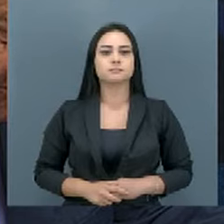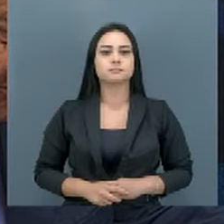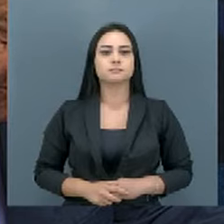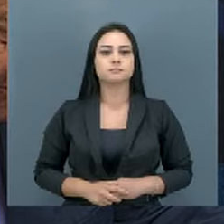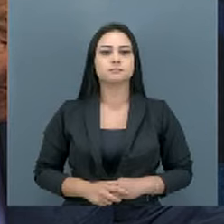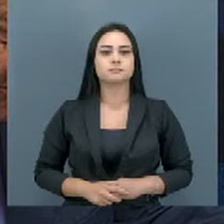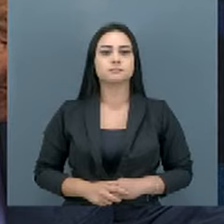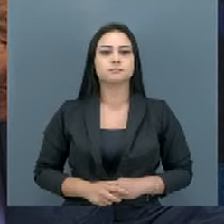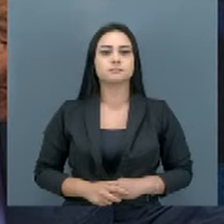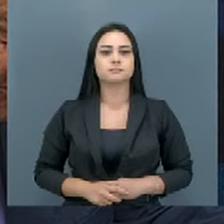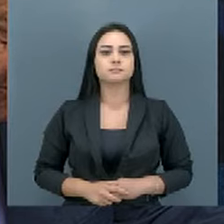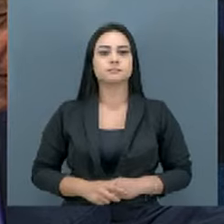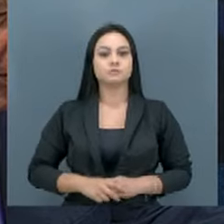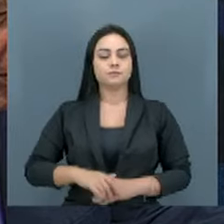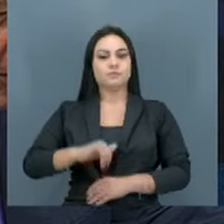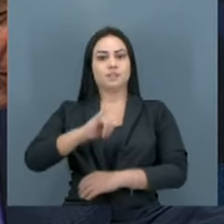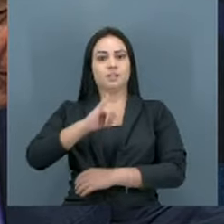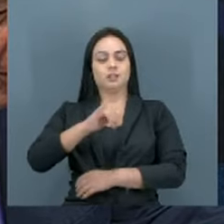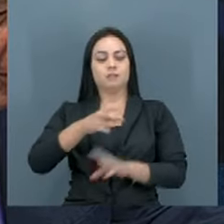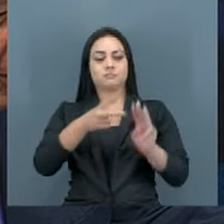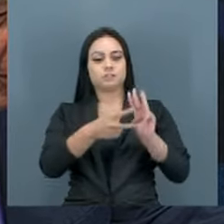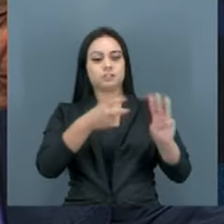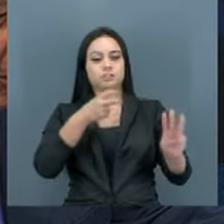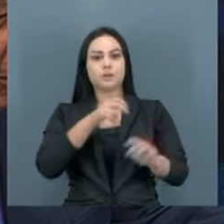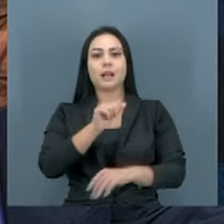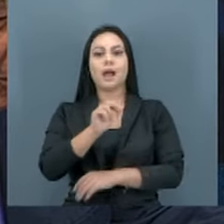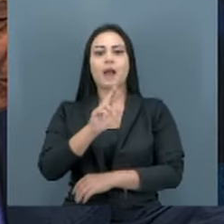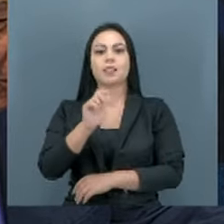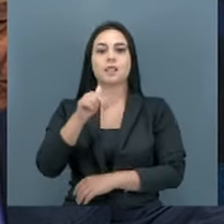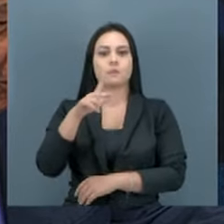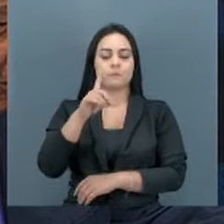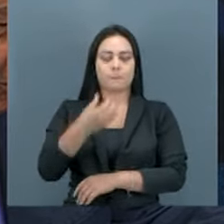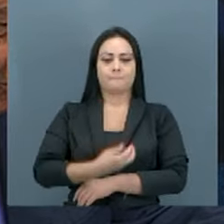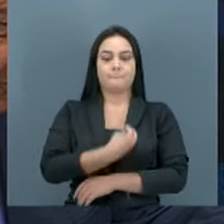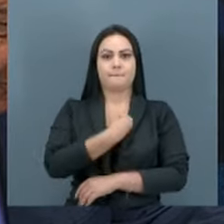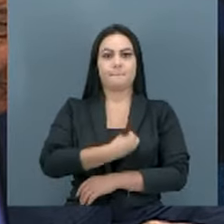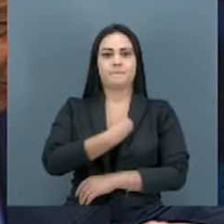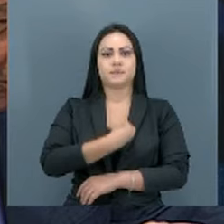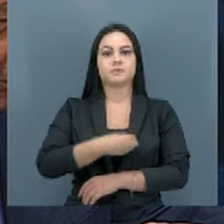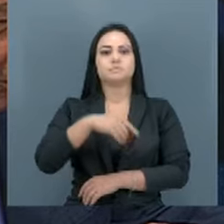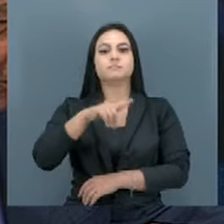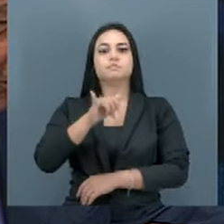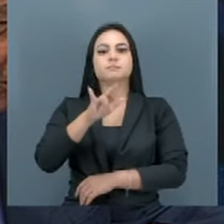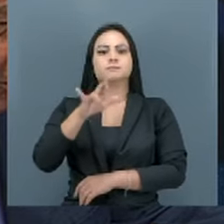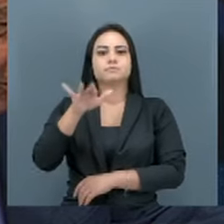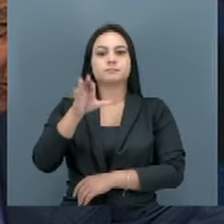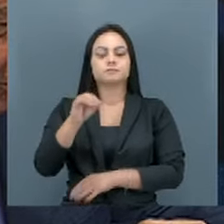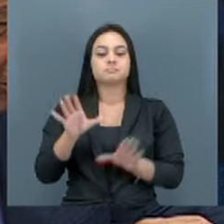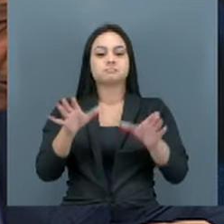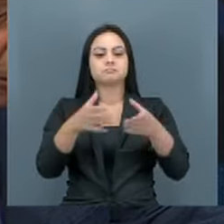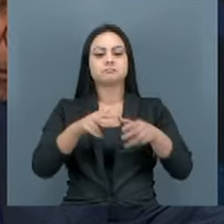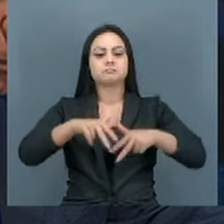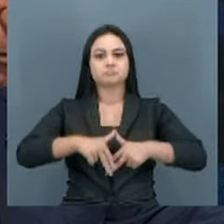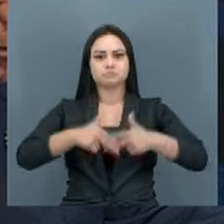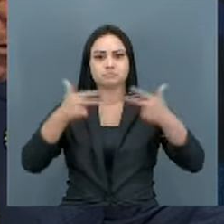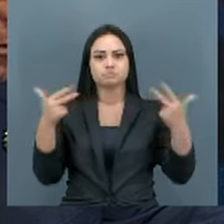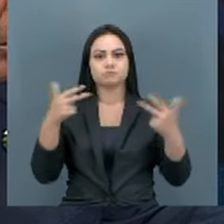Índio Chavante Arnaldo, e presente também está o Graciano, também da etnia Chavante.